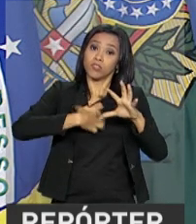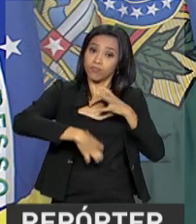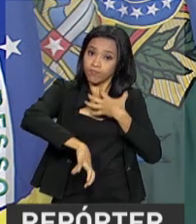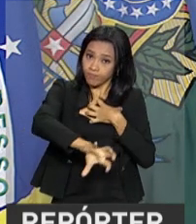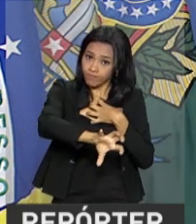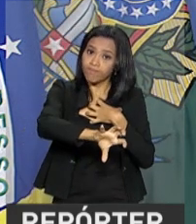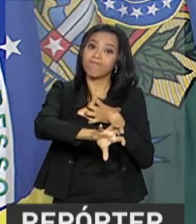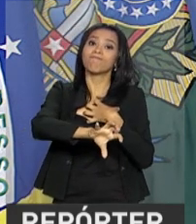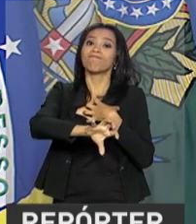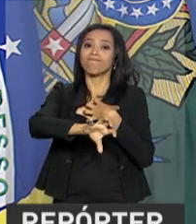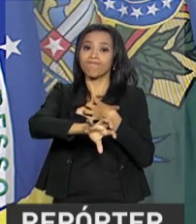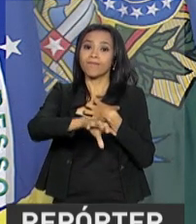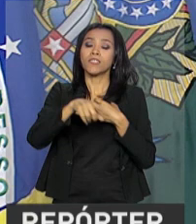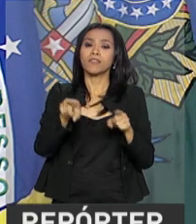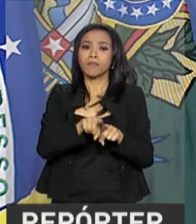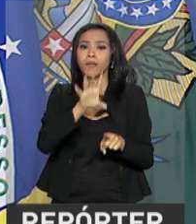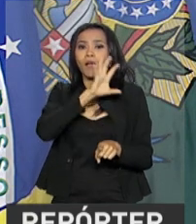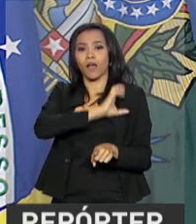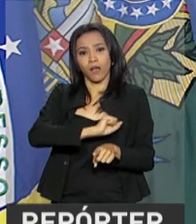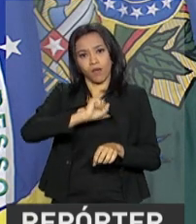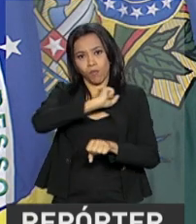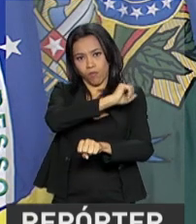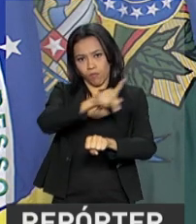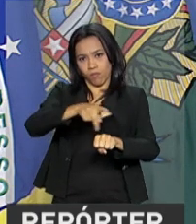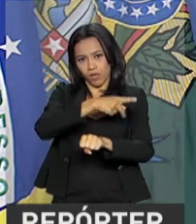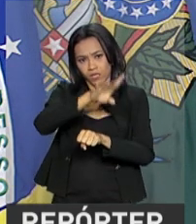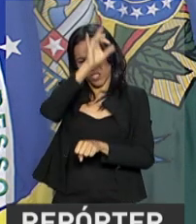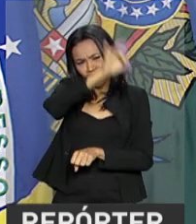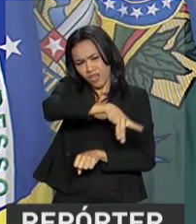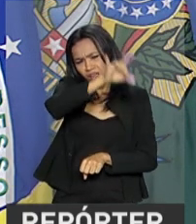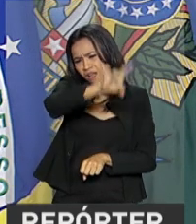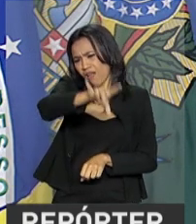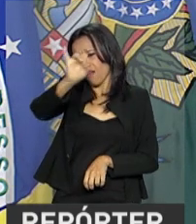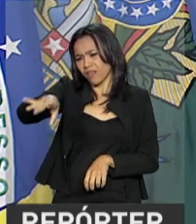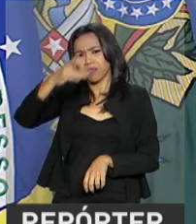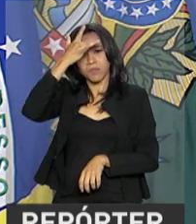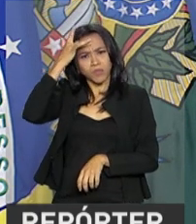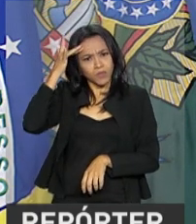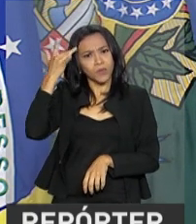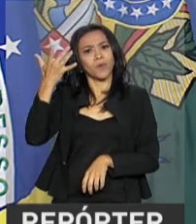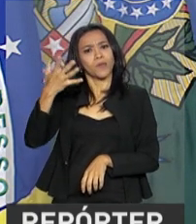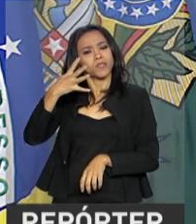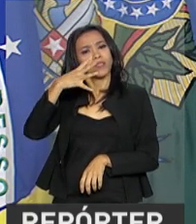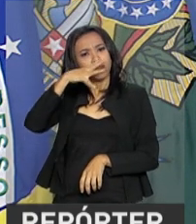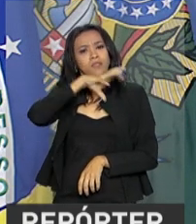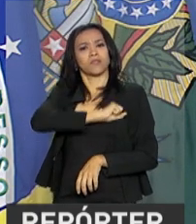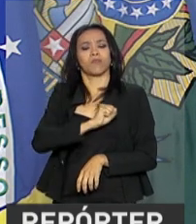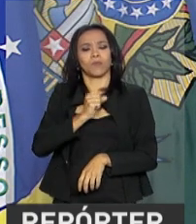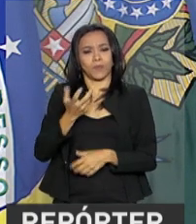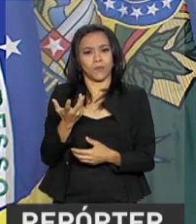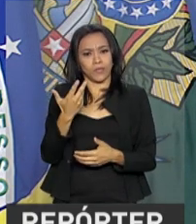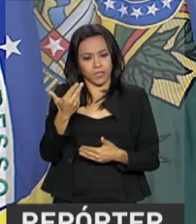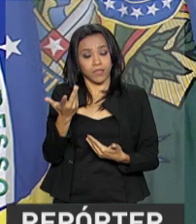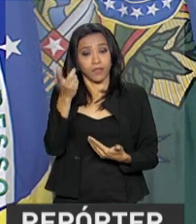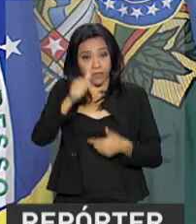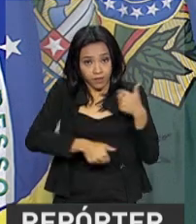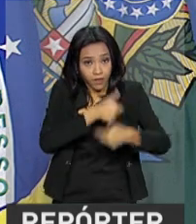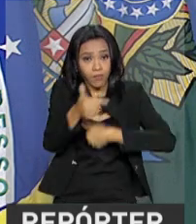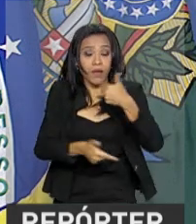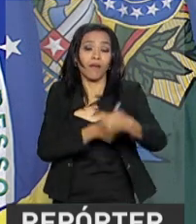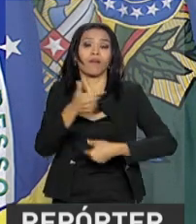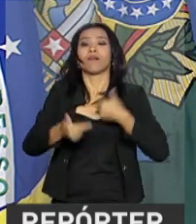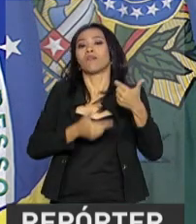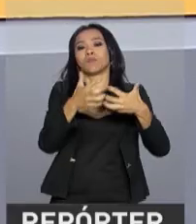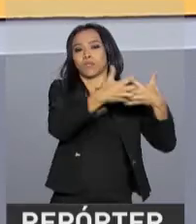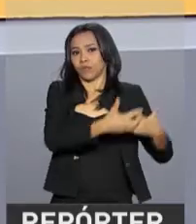e de patriotismo de cada um daqueles caminhoneiros que servem ao